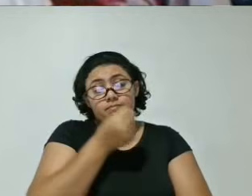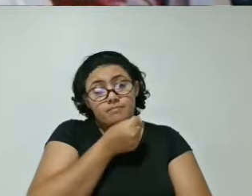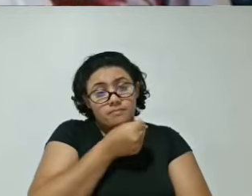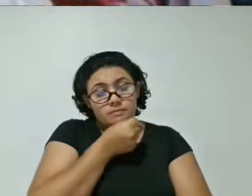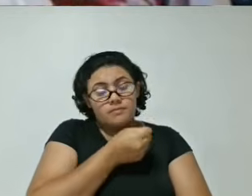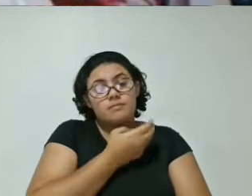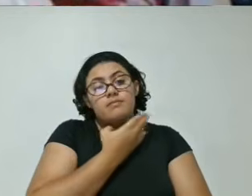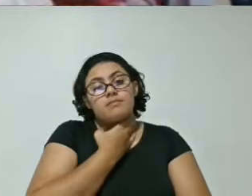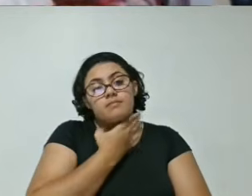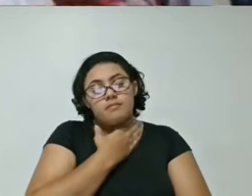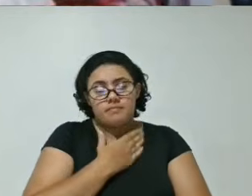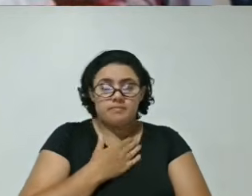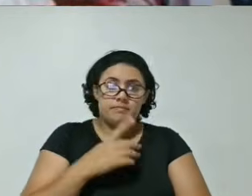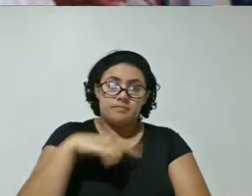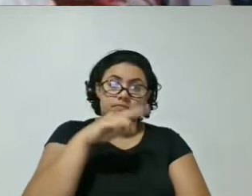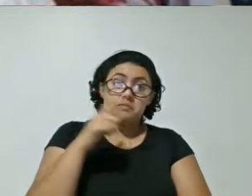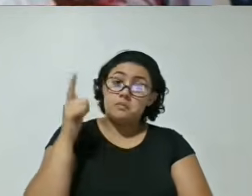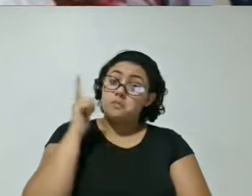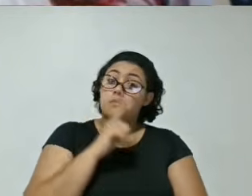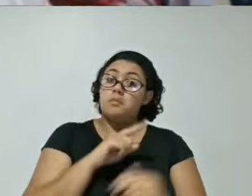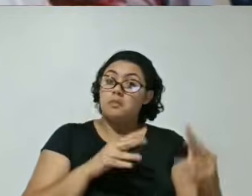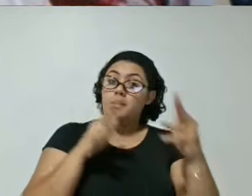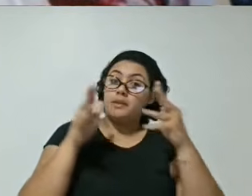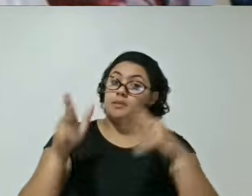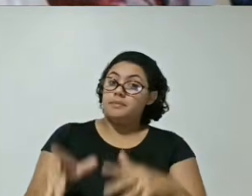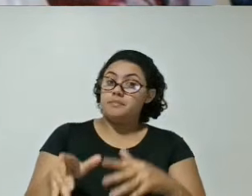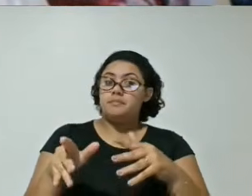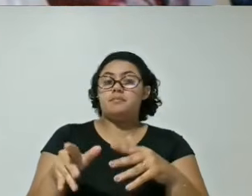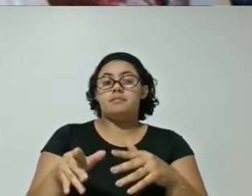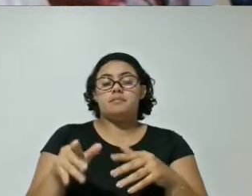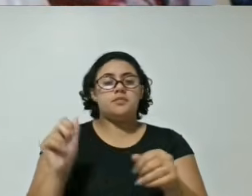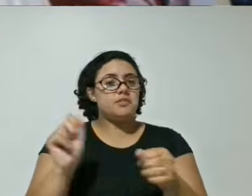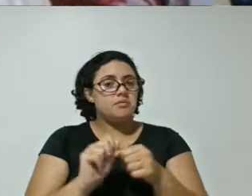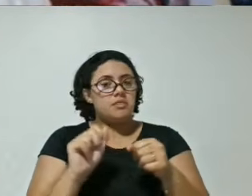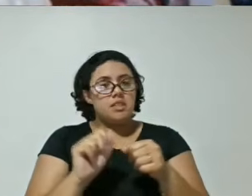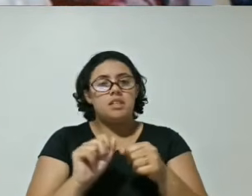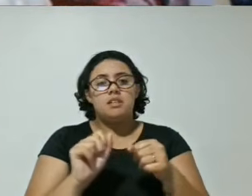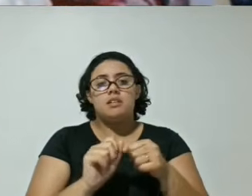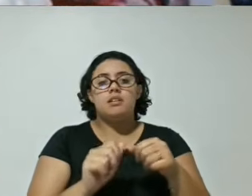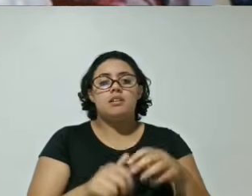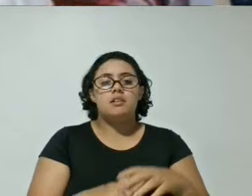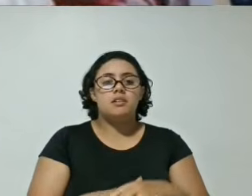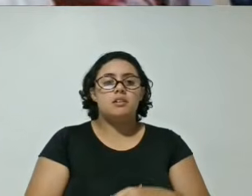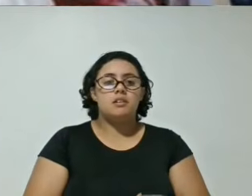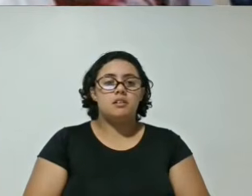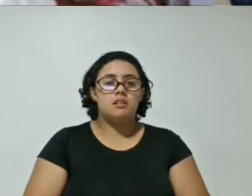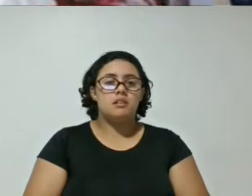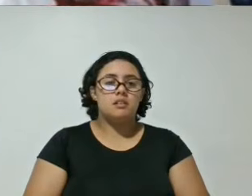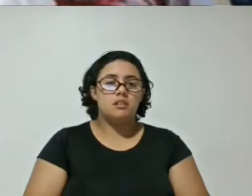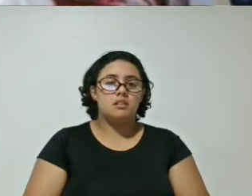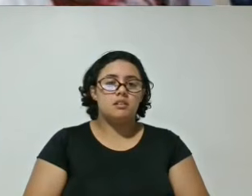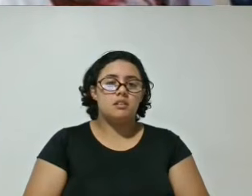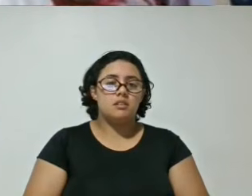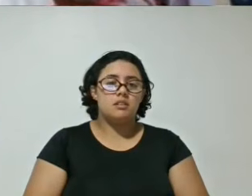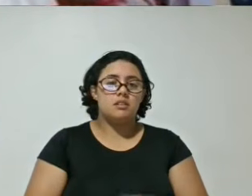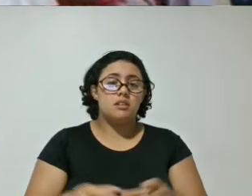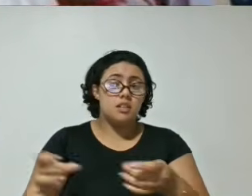certo? Você ter onde chegar e fazer, né? E deixar a sua contribuição